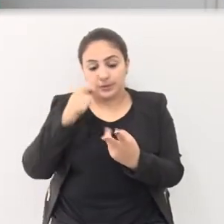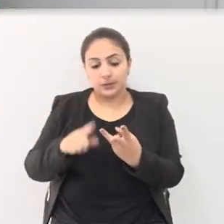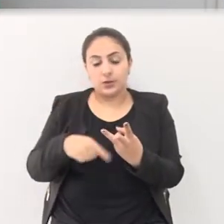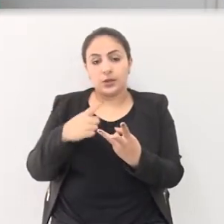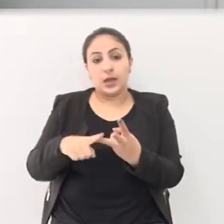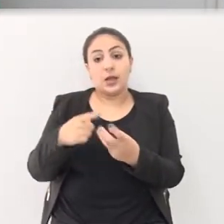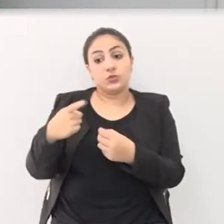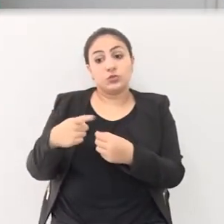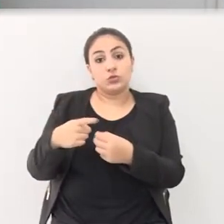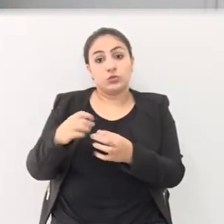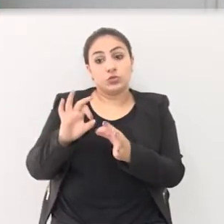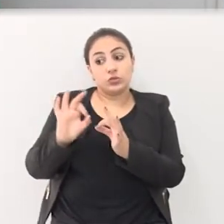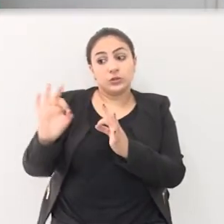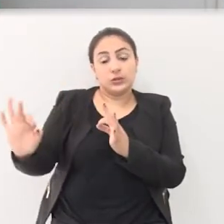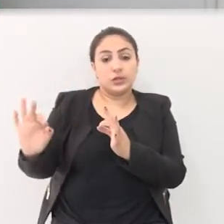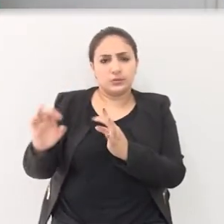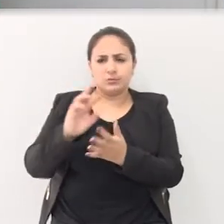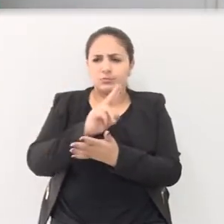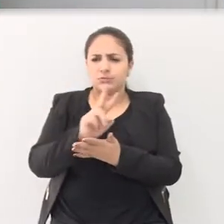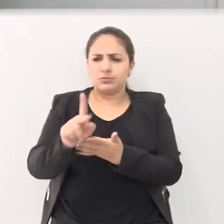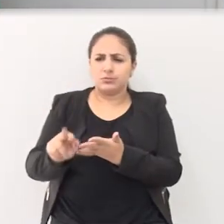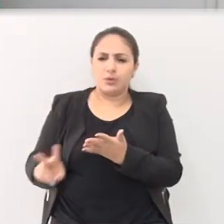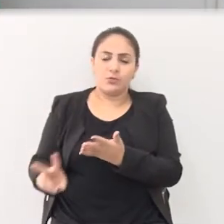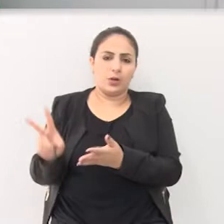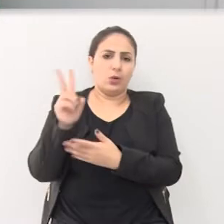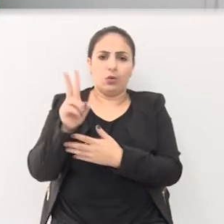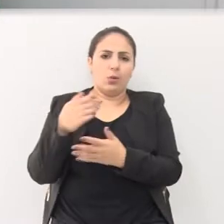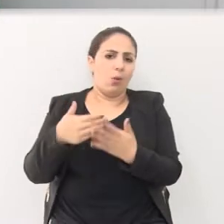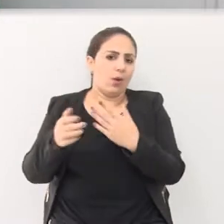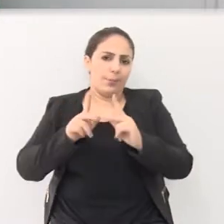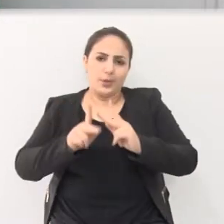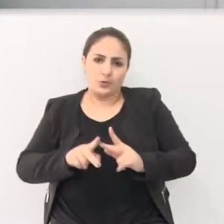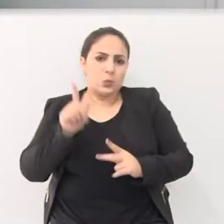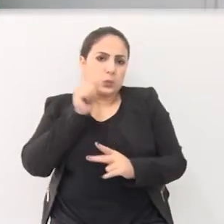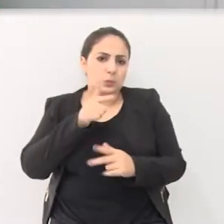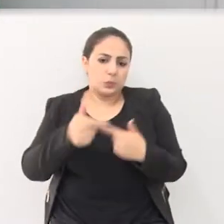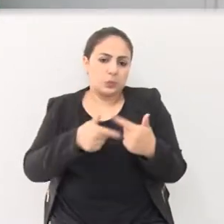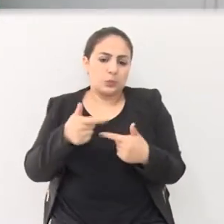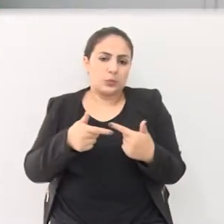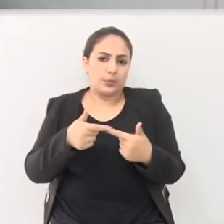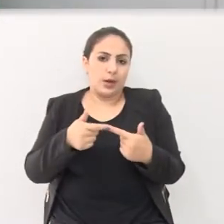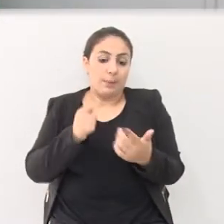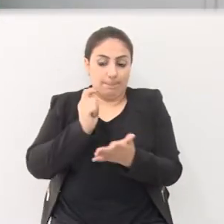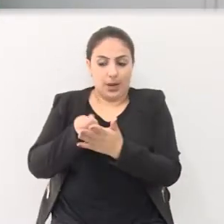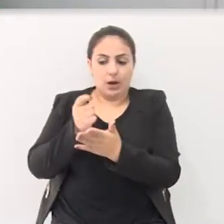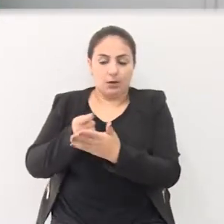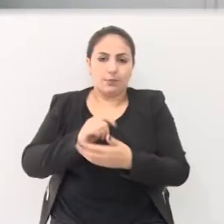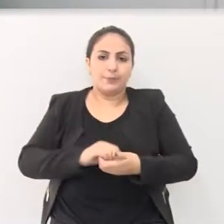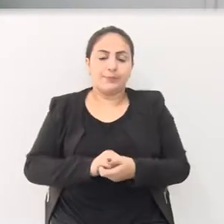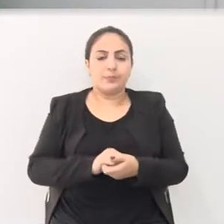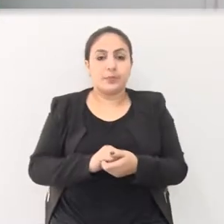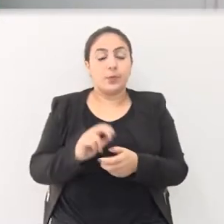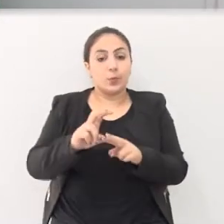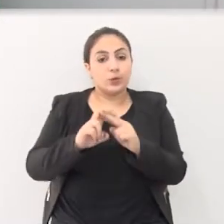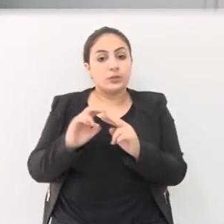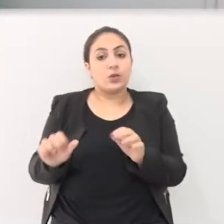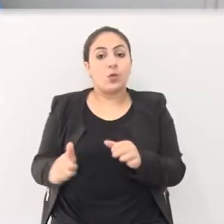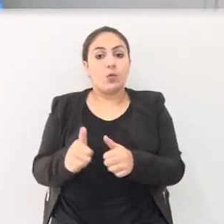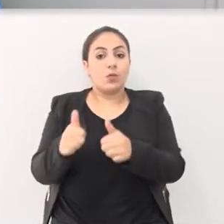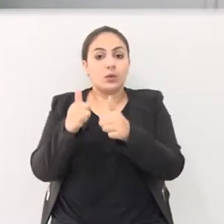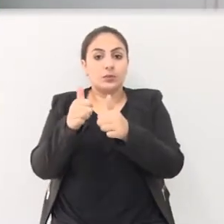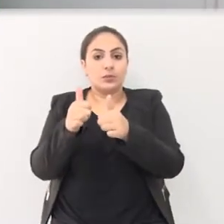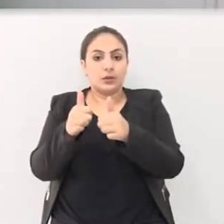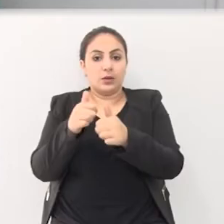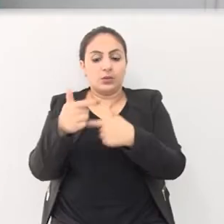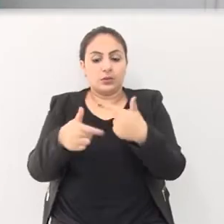semipresencial e graduação à distância, com diversos valores que cabem no bolso de qualquer servidor público. Então, é essa forma que nós queremos